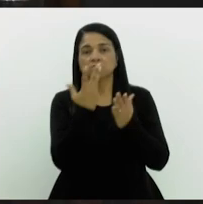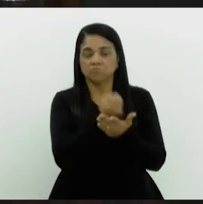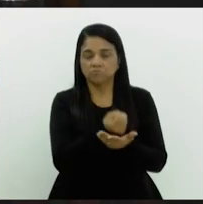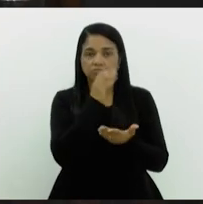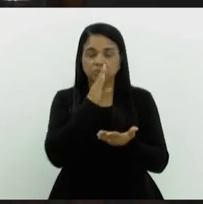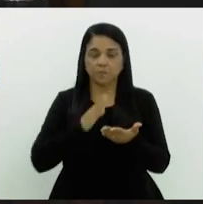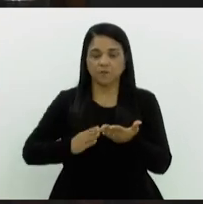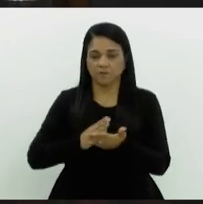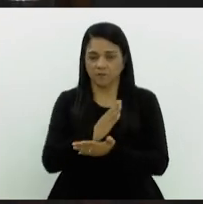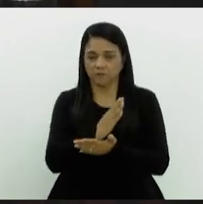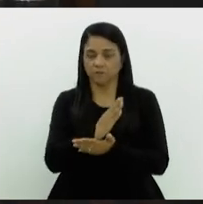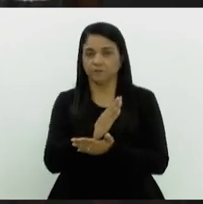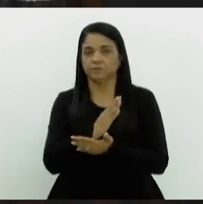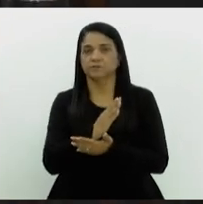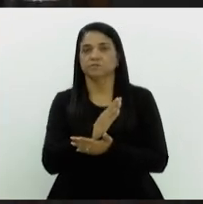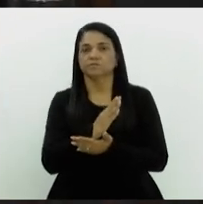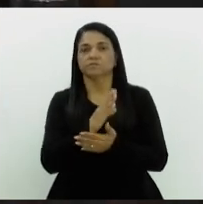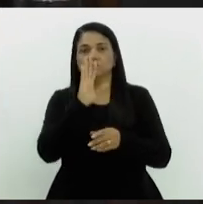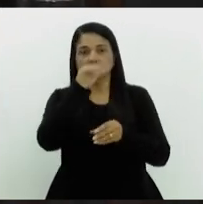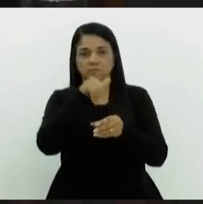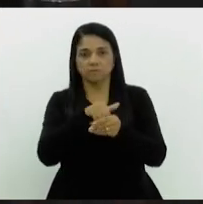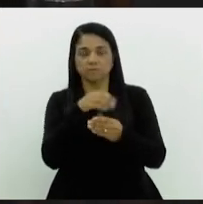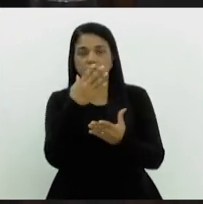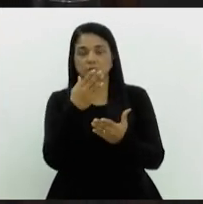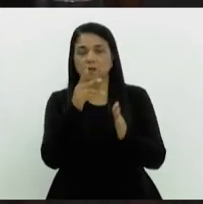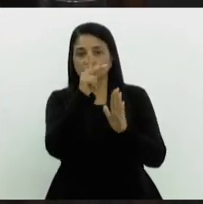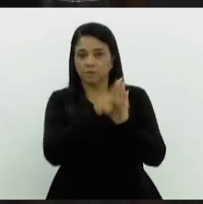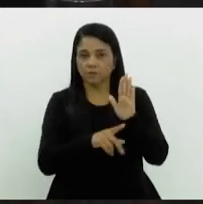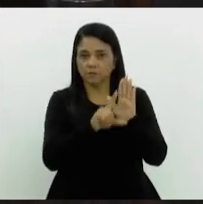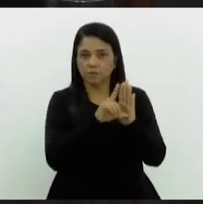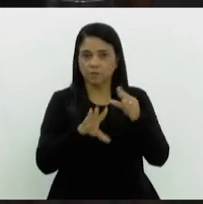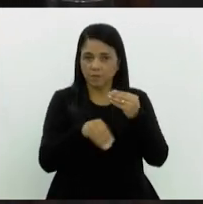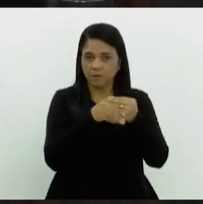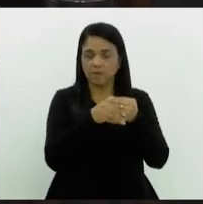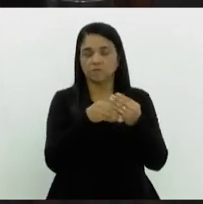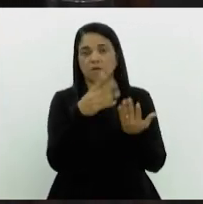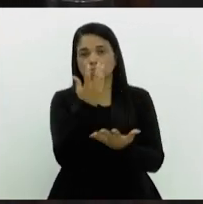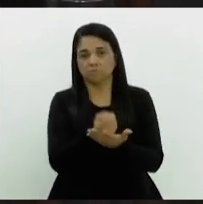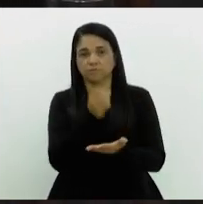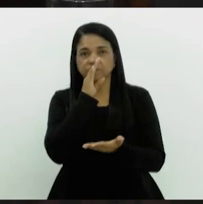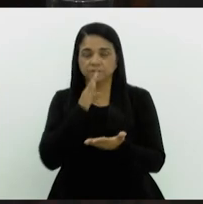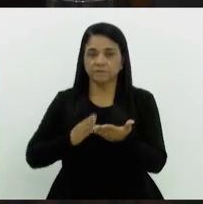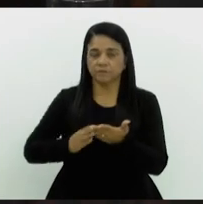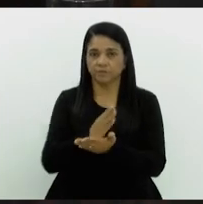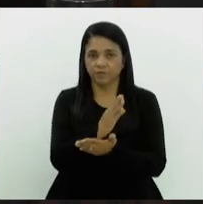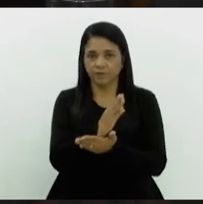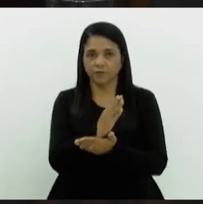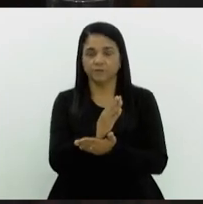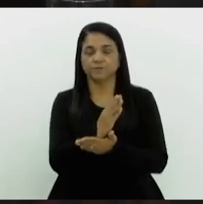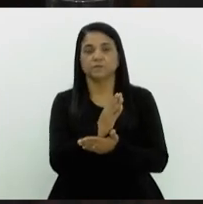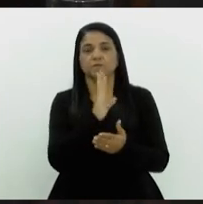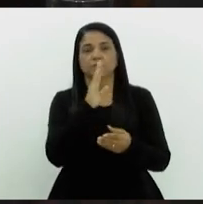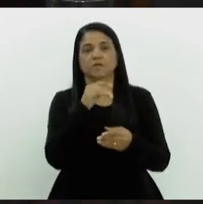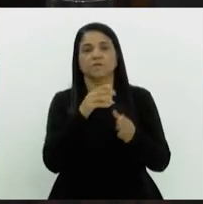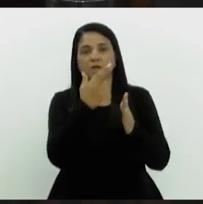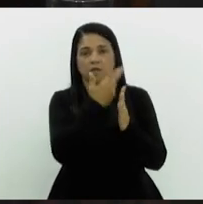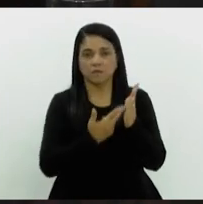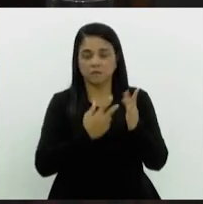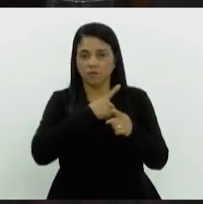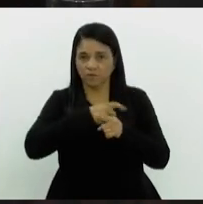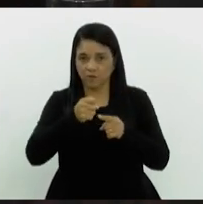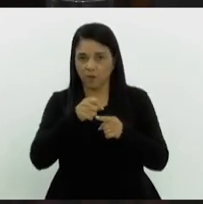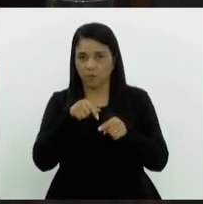estão, aprovado. Em votação, o projeto assim emendado. Os senhores que aprovam nesse como estão, aprovado, vai à redação